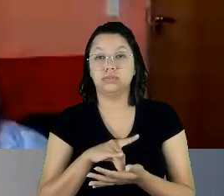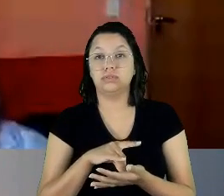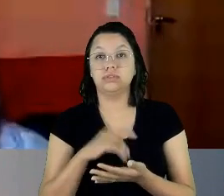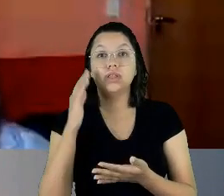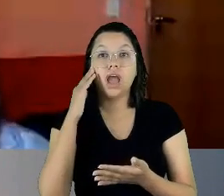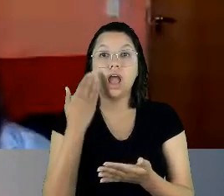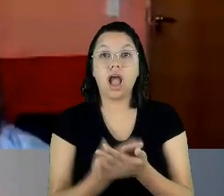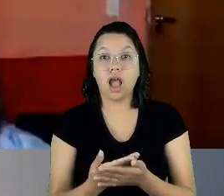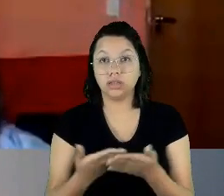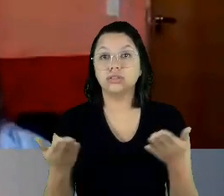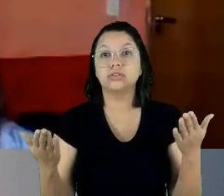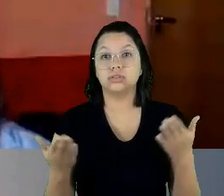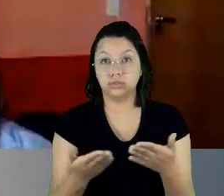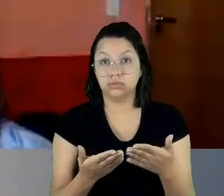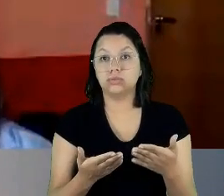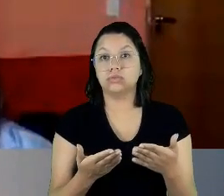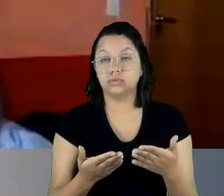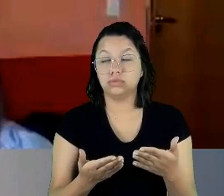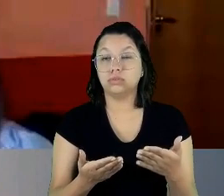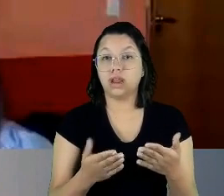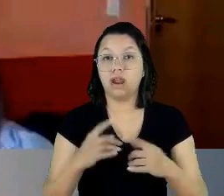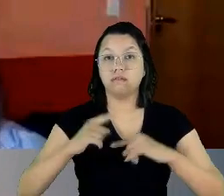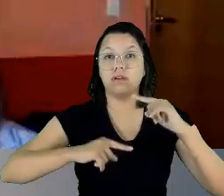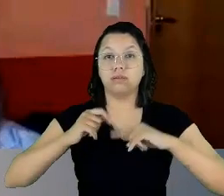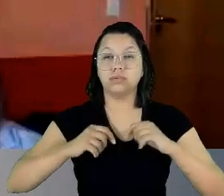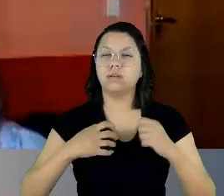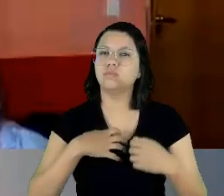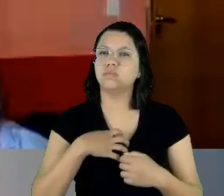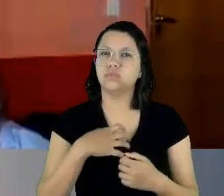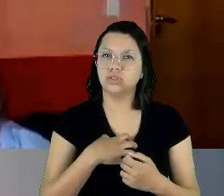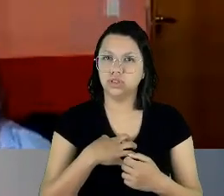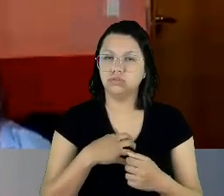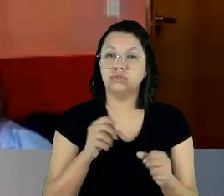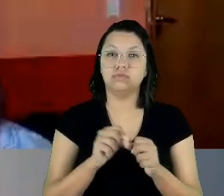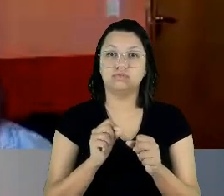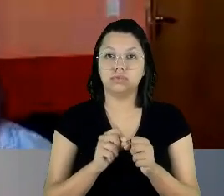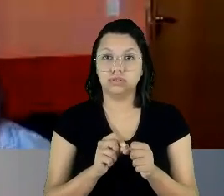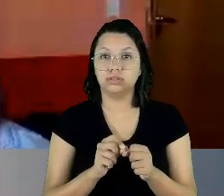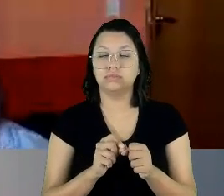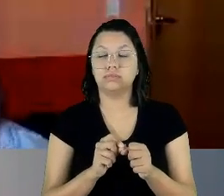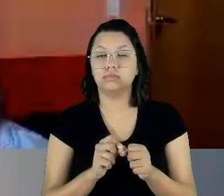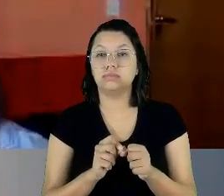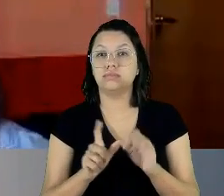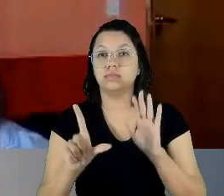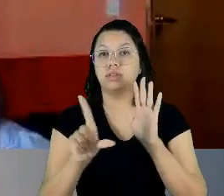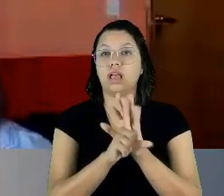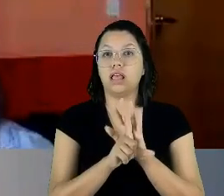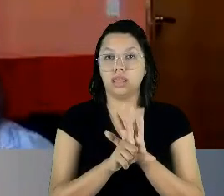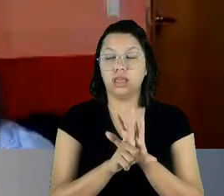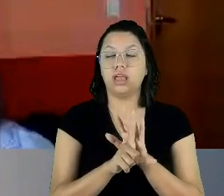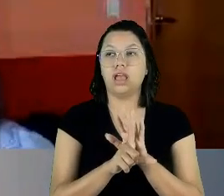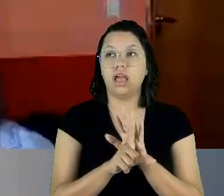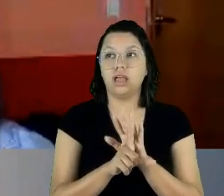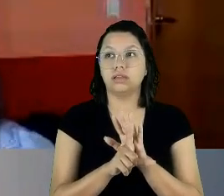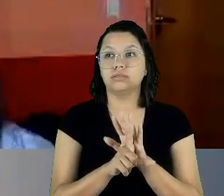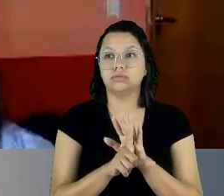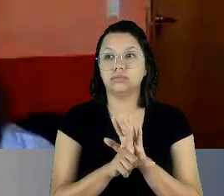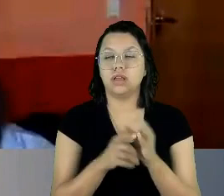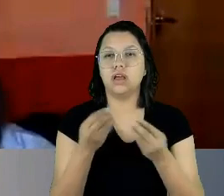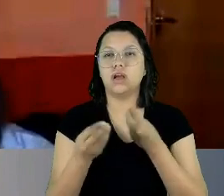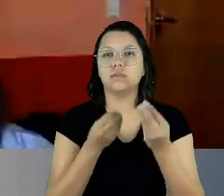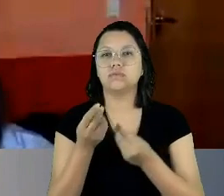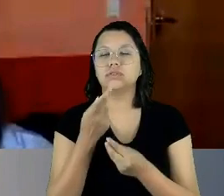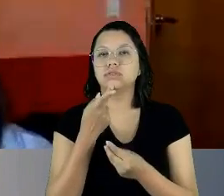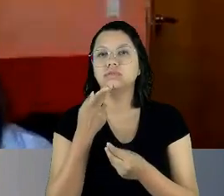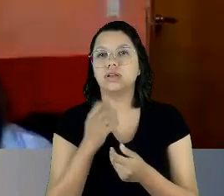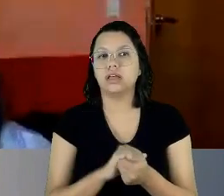realmente acredito nisso, que essas ferramentas é uma maneira de fazer com que as leis peguem, né? Como a